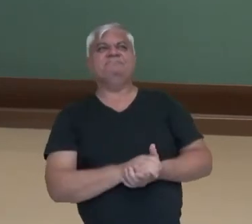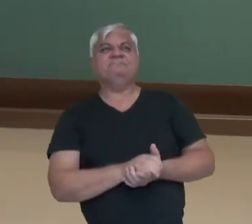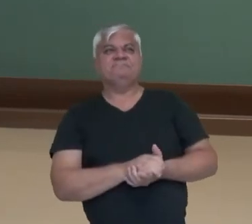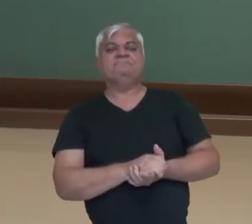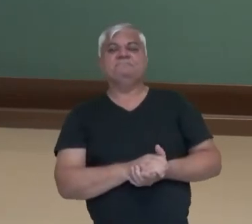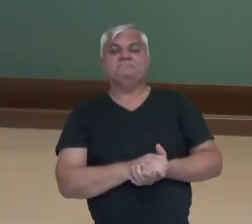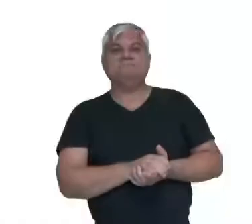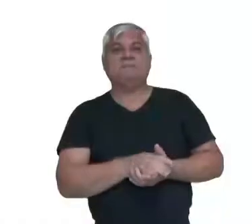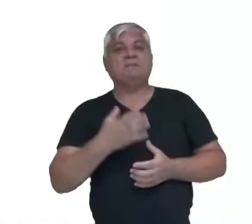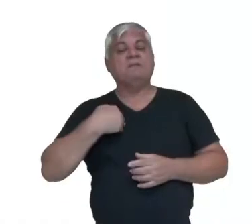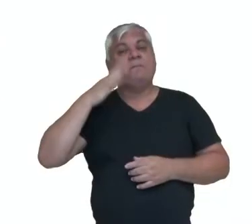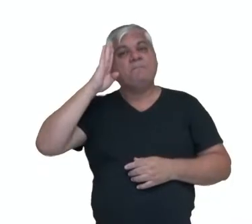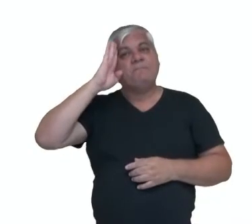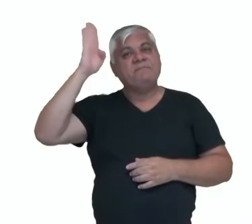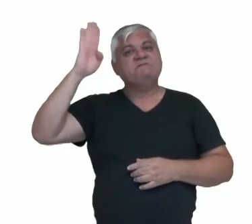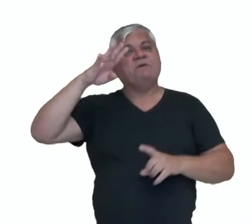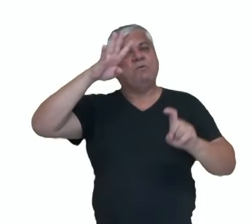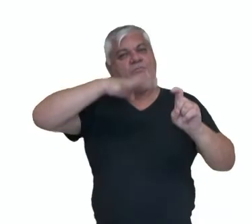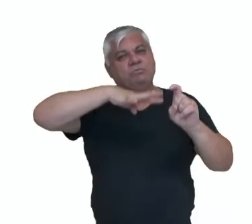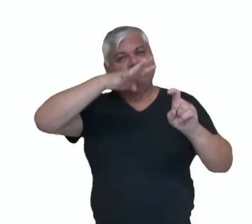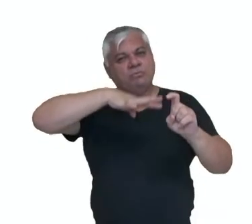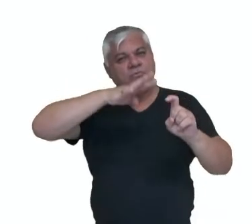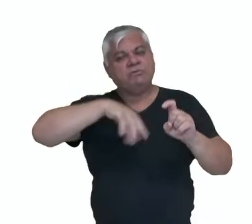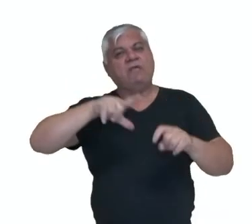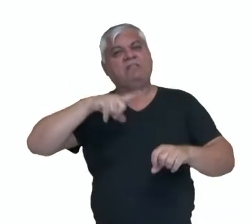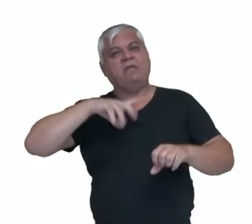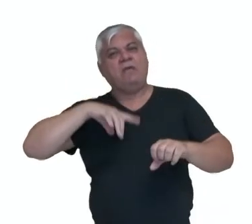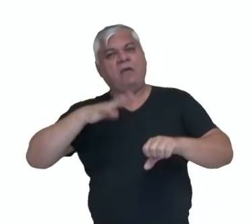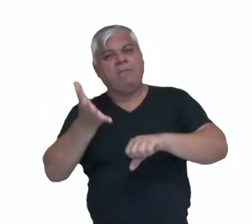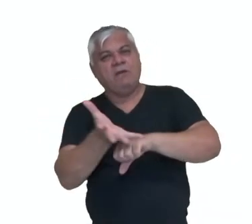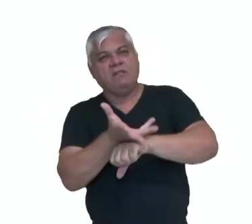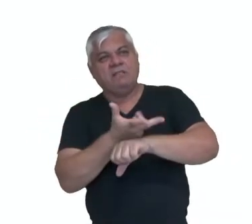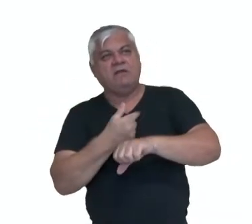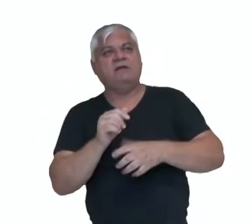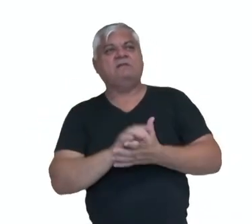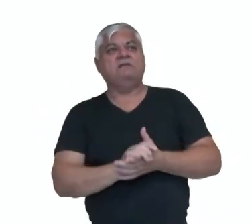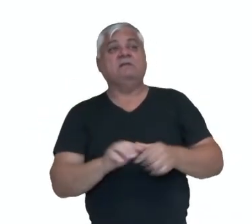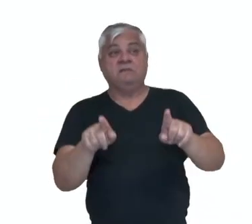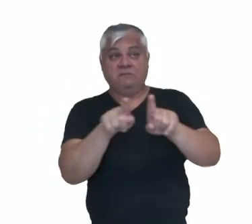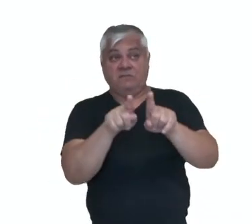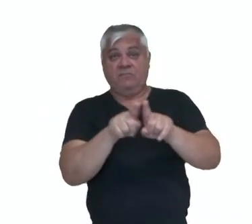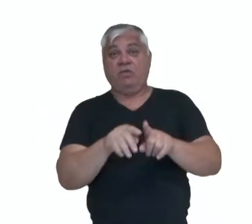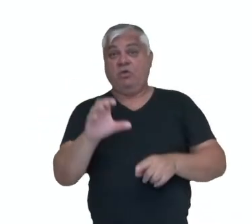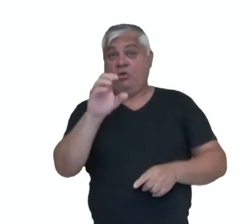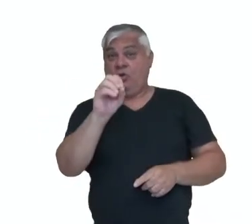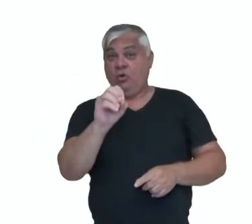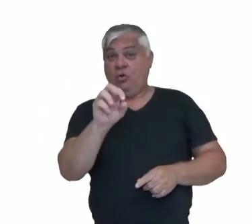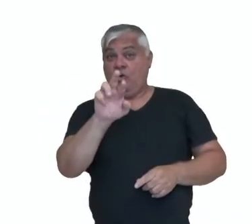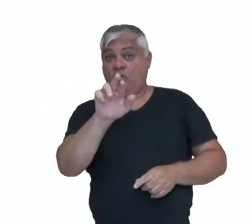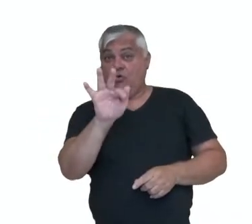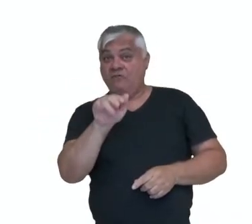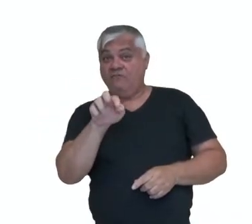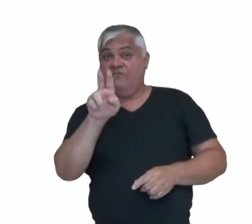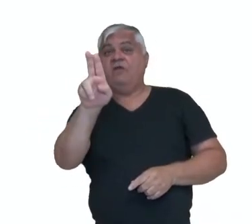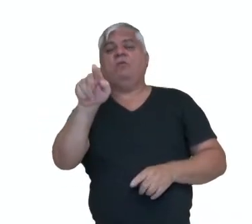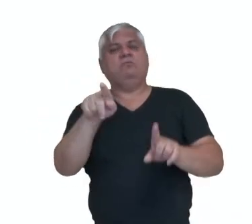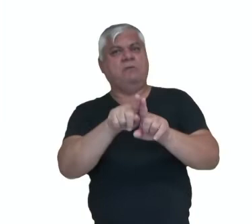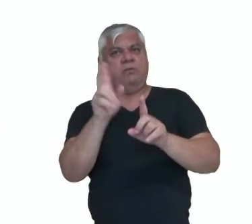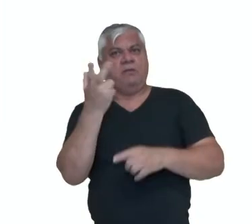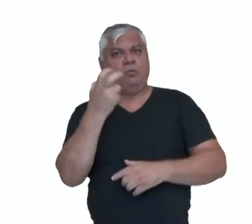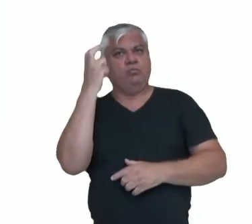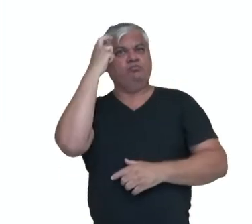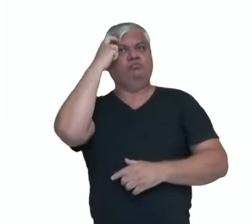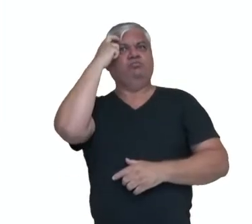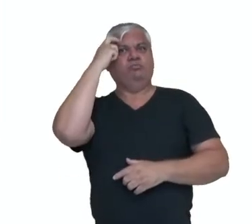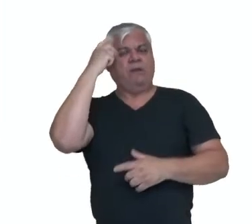As principais histórias são centradas em suas habilidades e tudo mais. Orfeu, né, é o deus, né, da mitologia, da cultura ocidental,